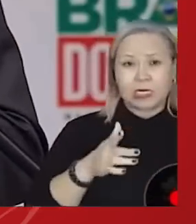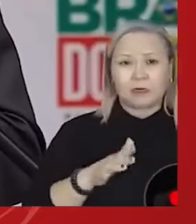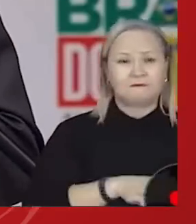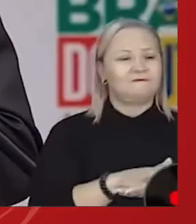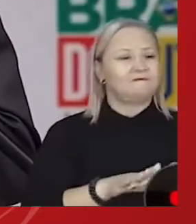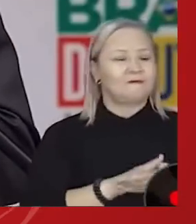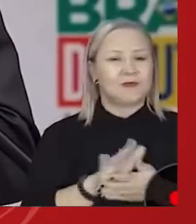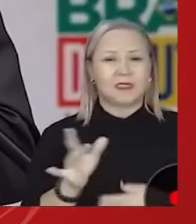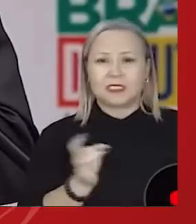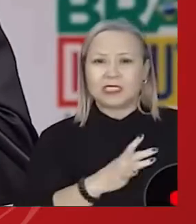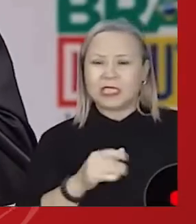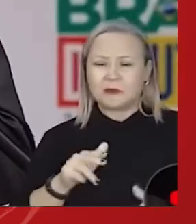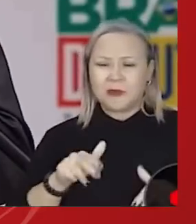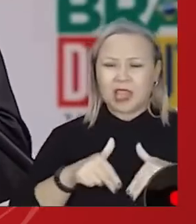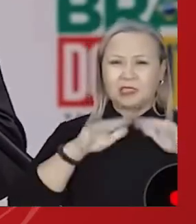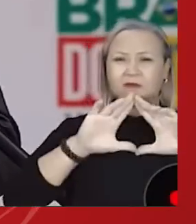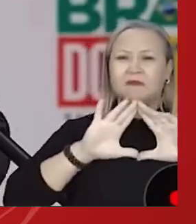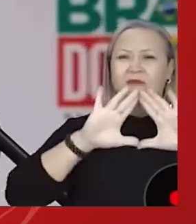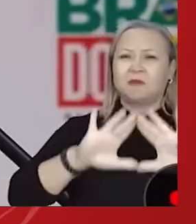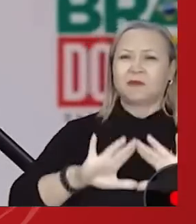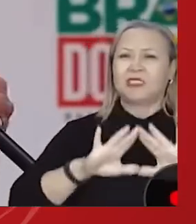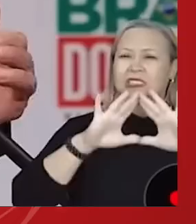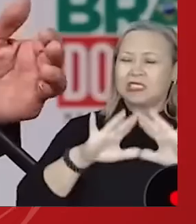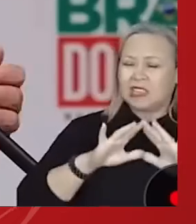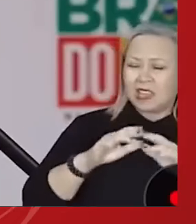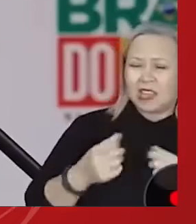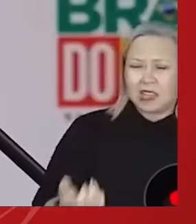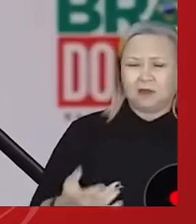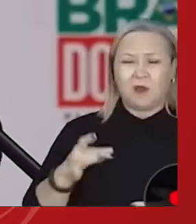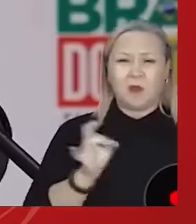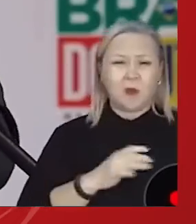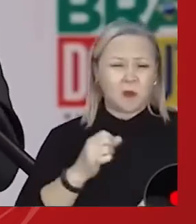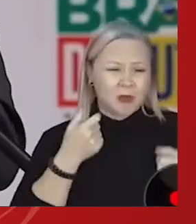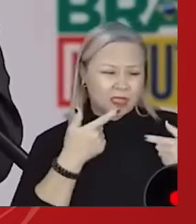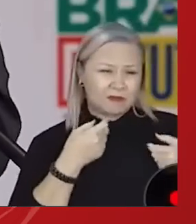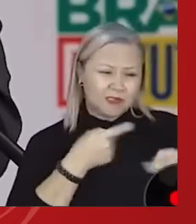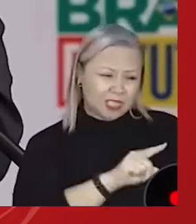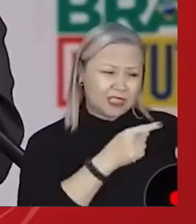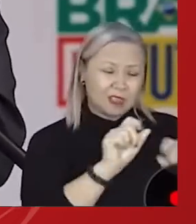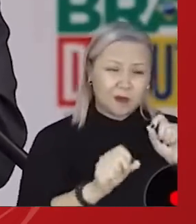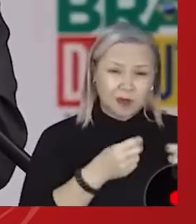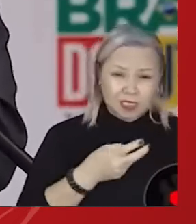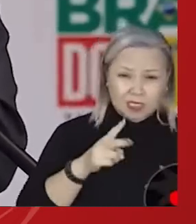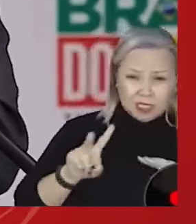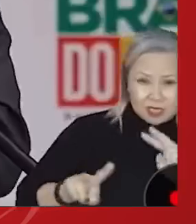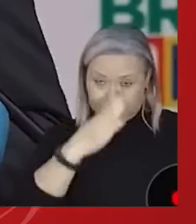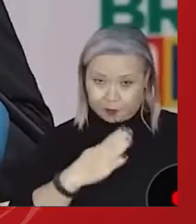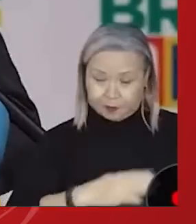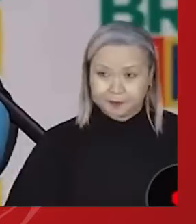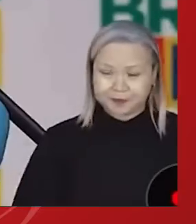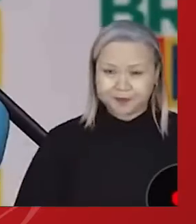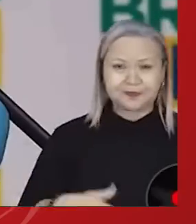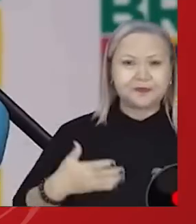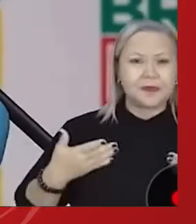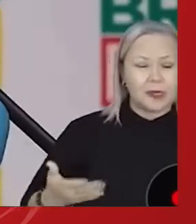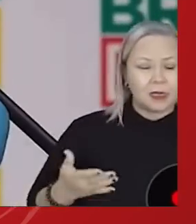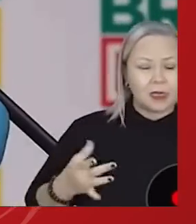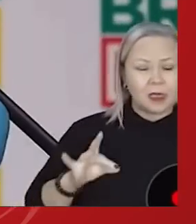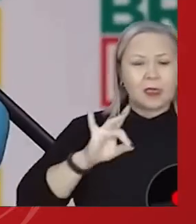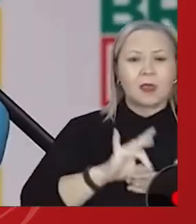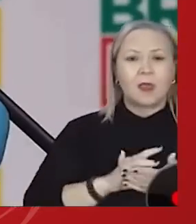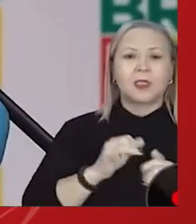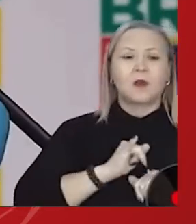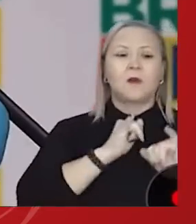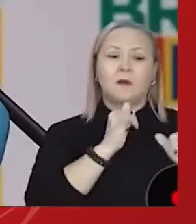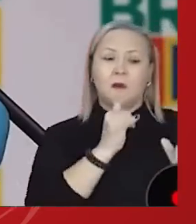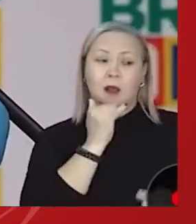medo de miliciano, sem medo de ataques, como a gente tem visto acontecer todo santo dia. O fato de eu ter dito para a